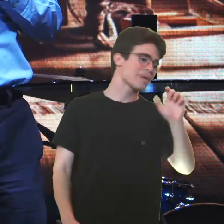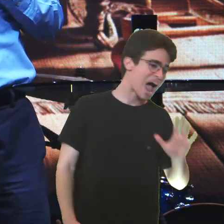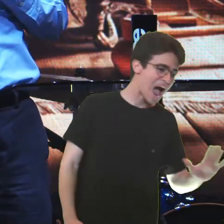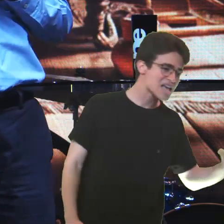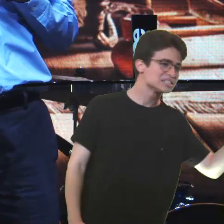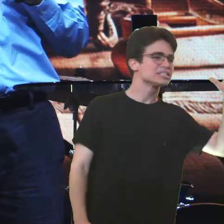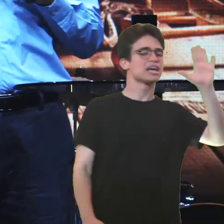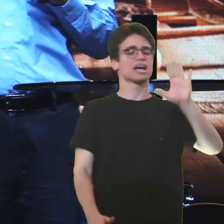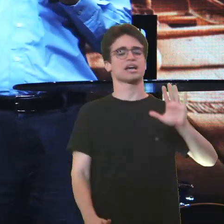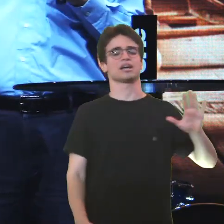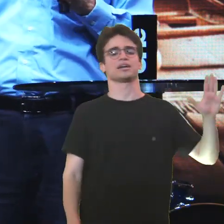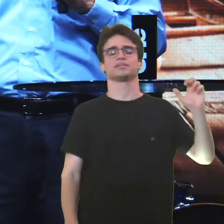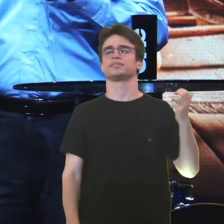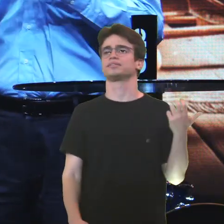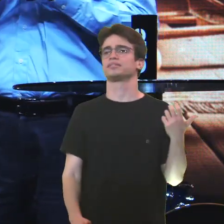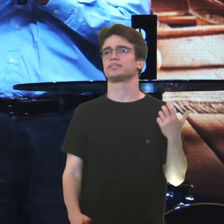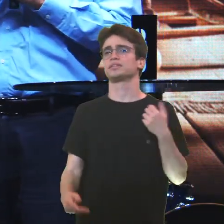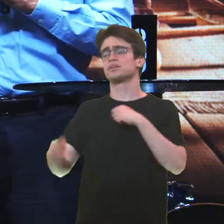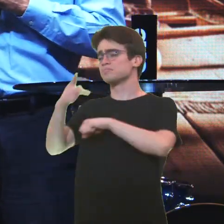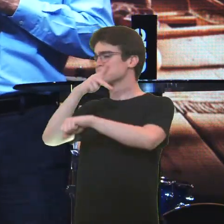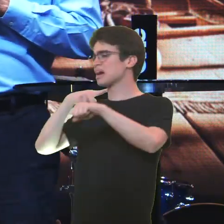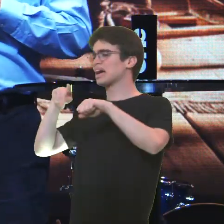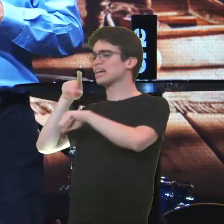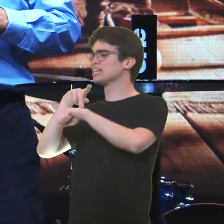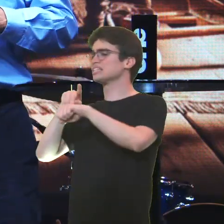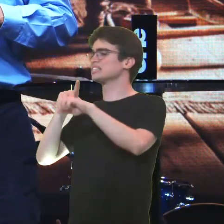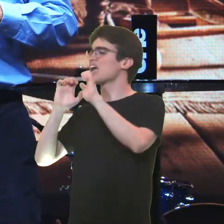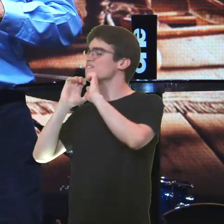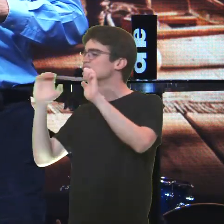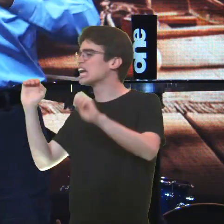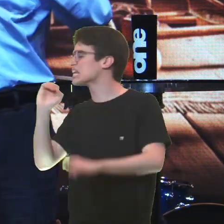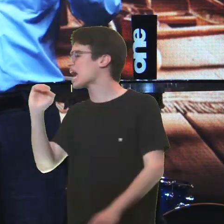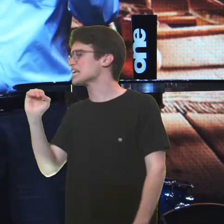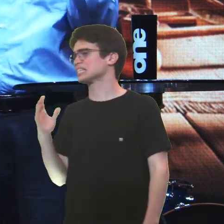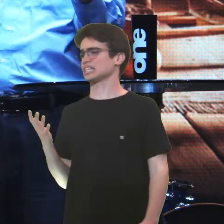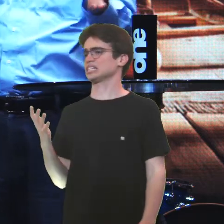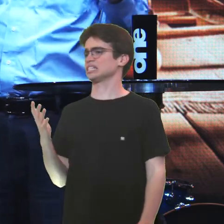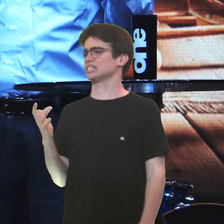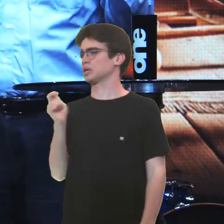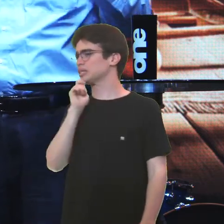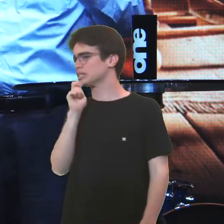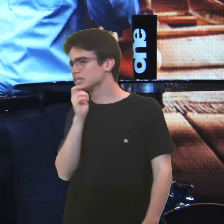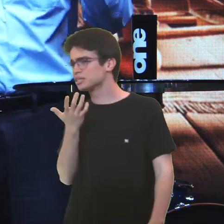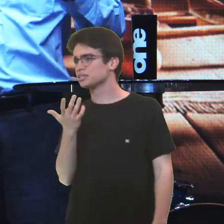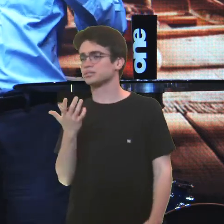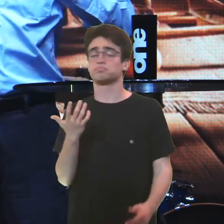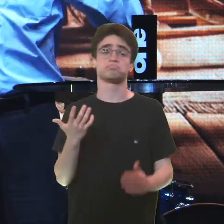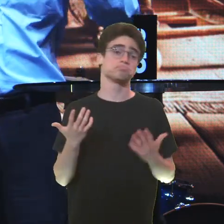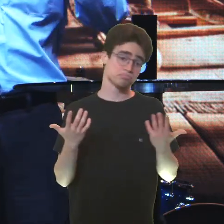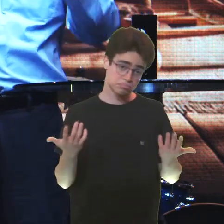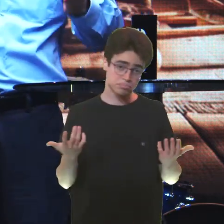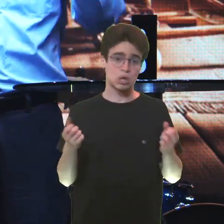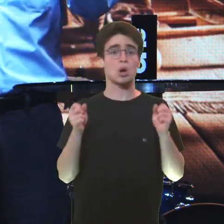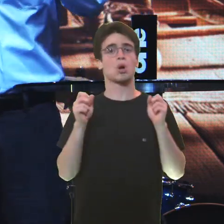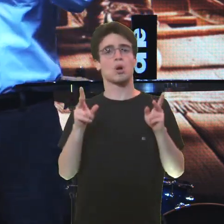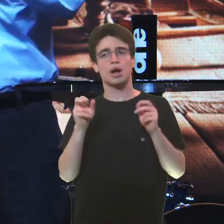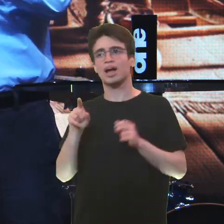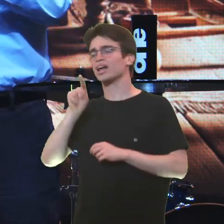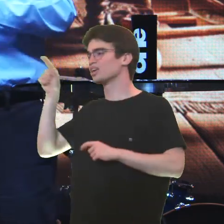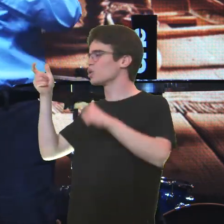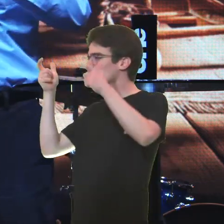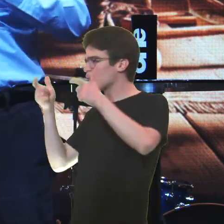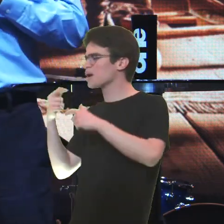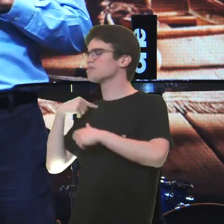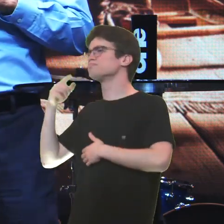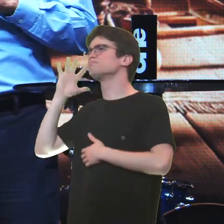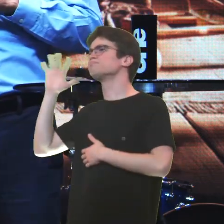para a a Ásia, los países no alcanzados. aos países não alcançados. Pero en estos países se piensa ir a aldeas, a